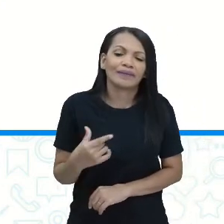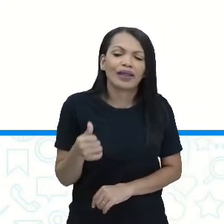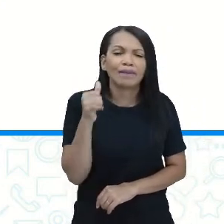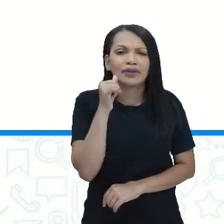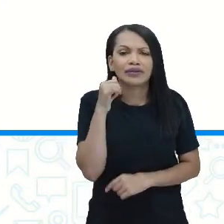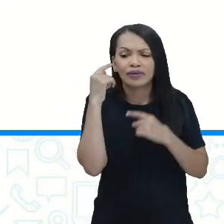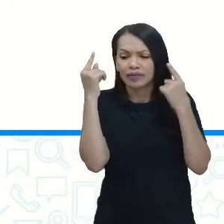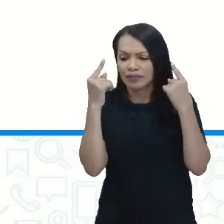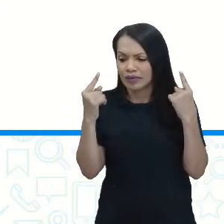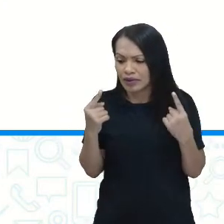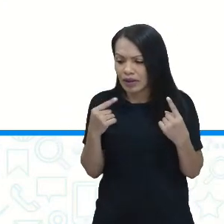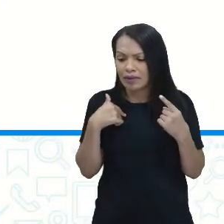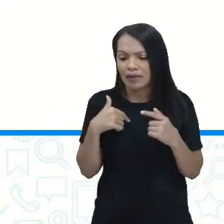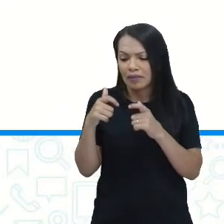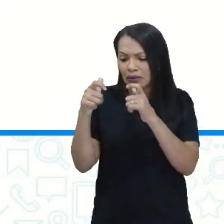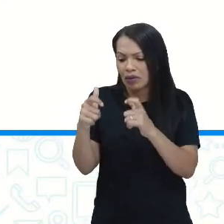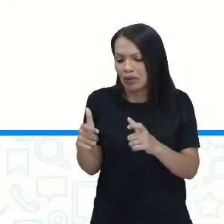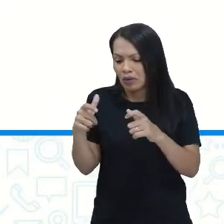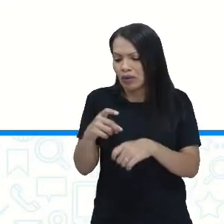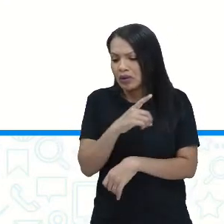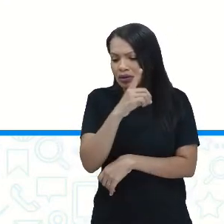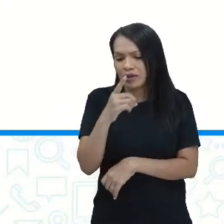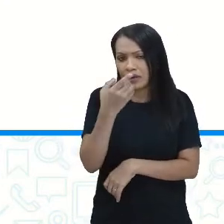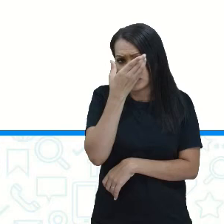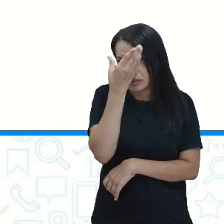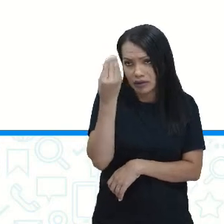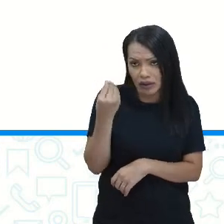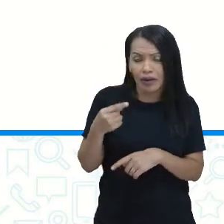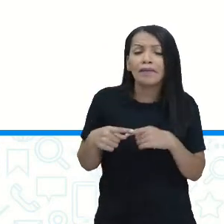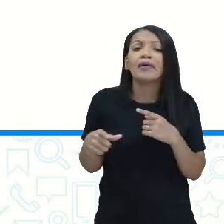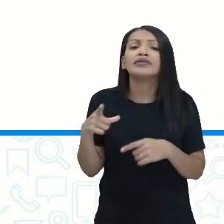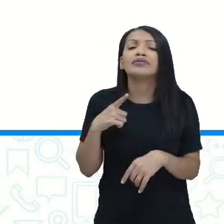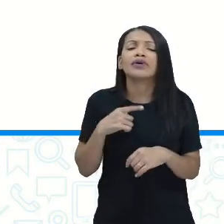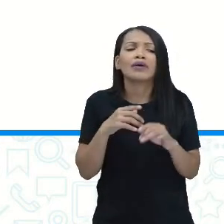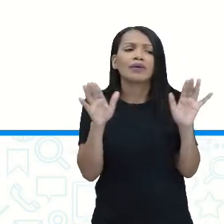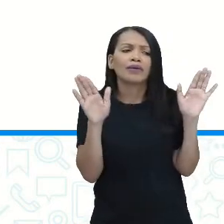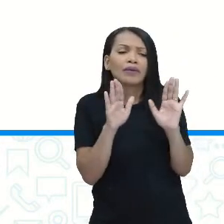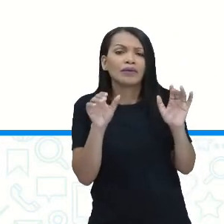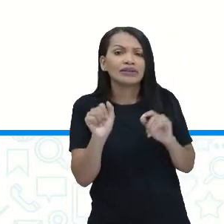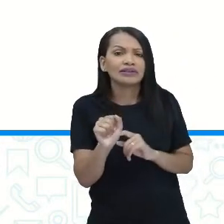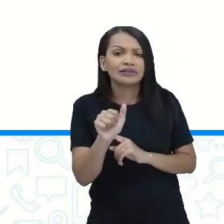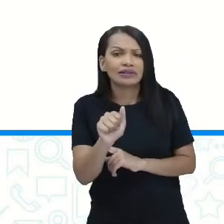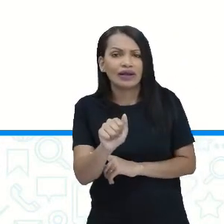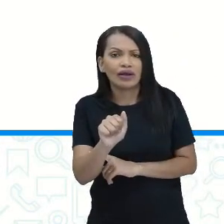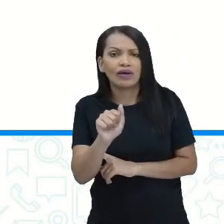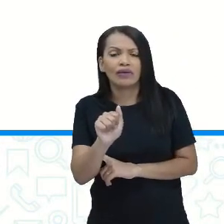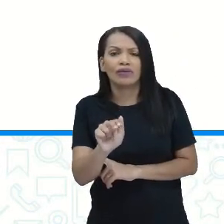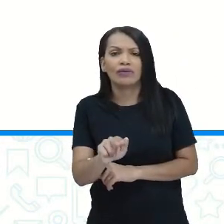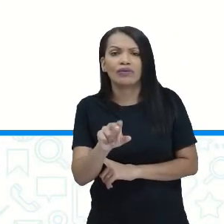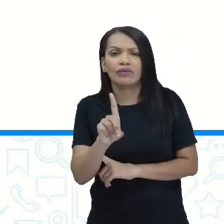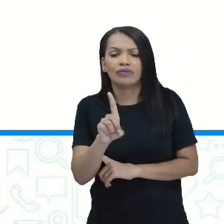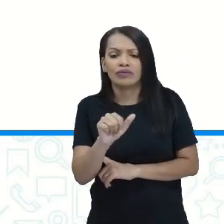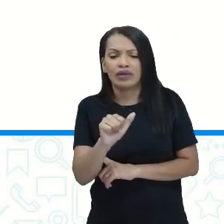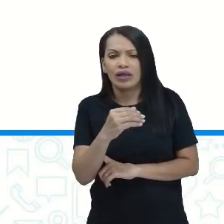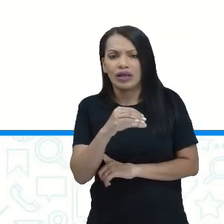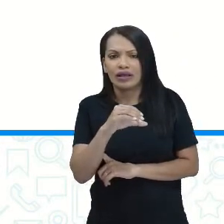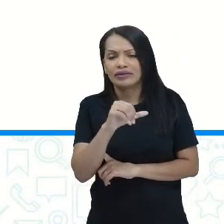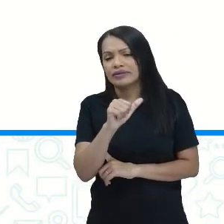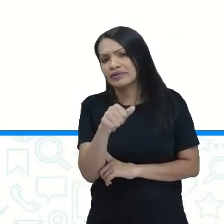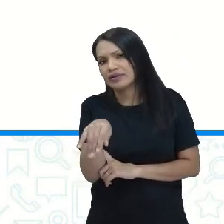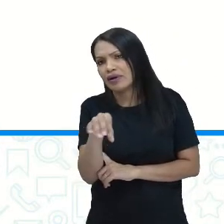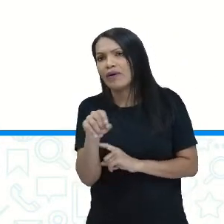não colocou local e data, tá? Ela esqueceu, mas ela tinha a saudação, ela tinha o corpo da carta, ela